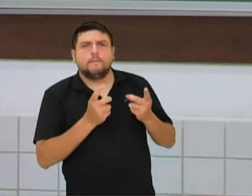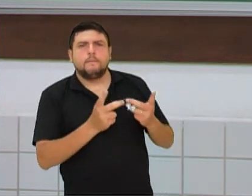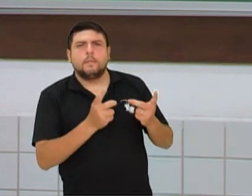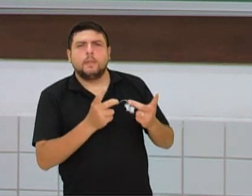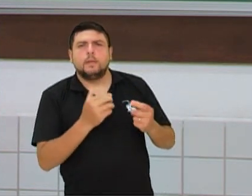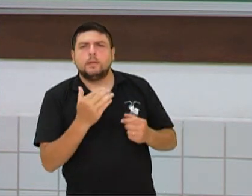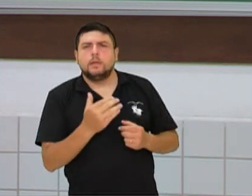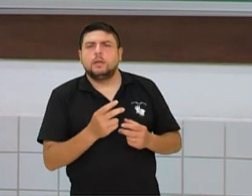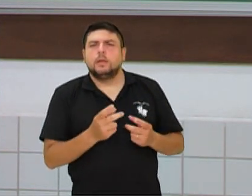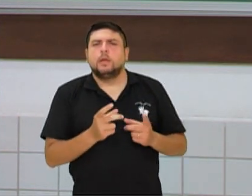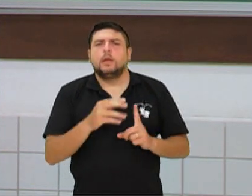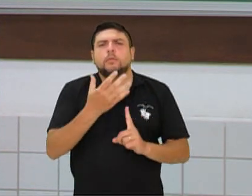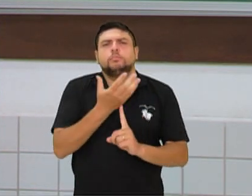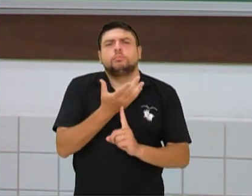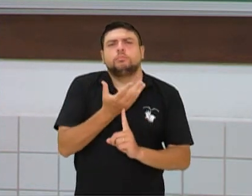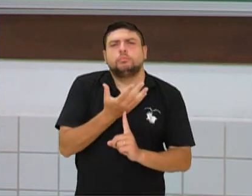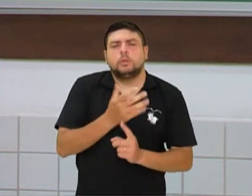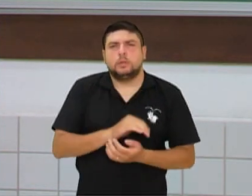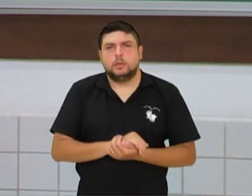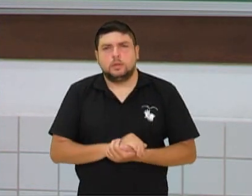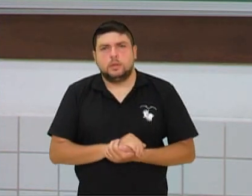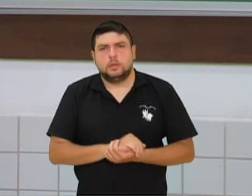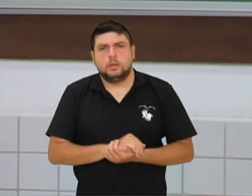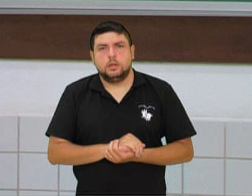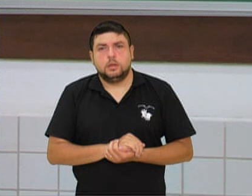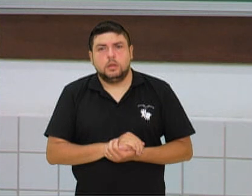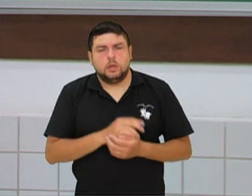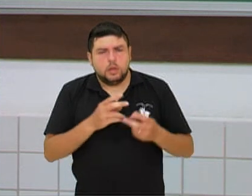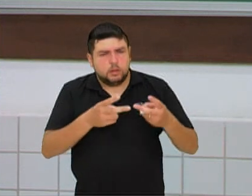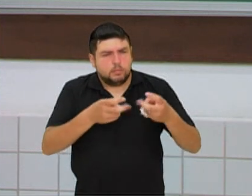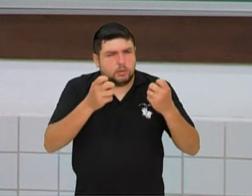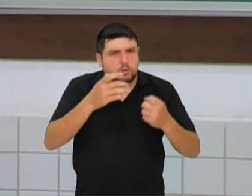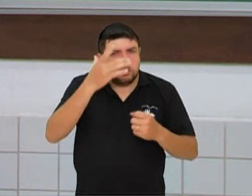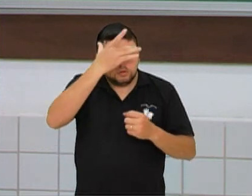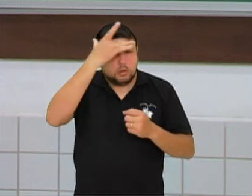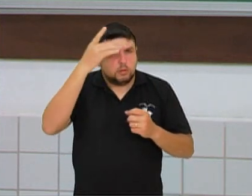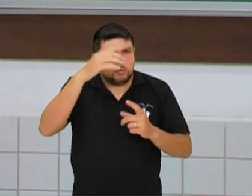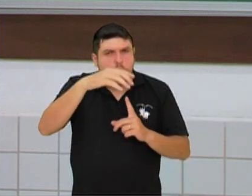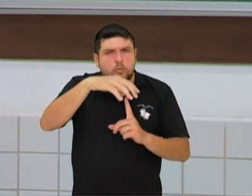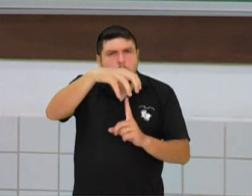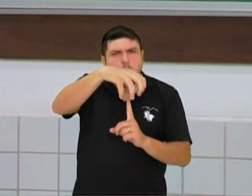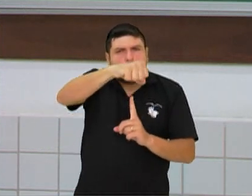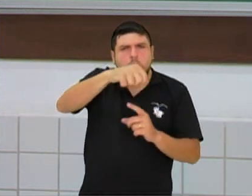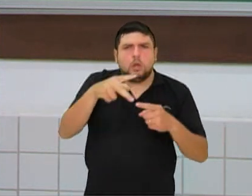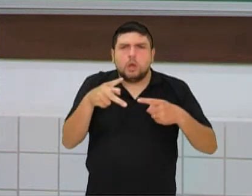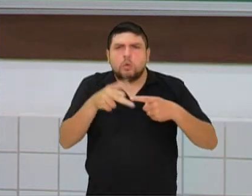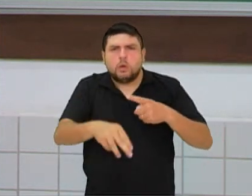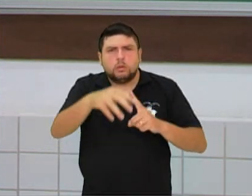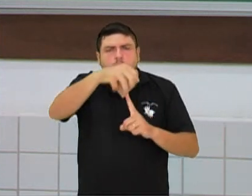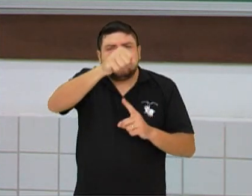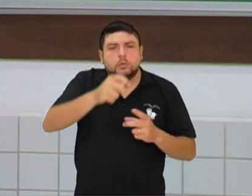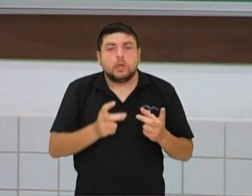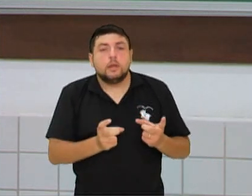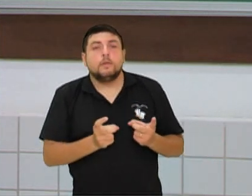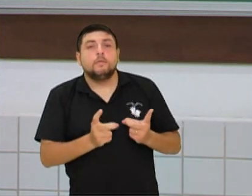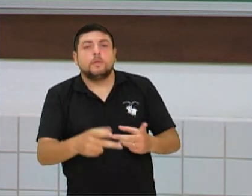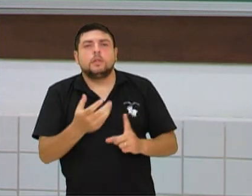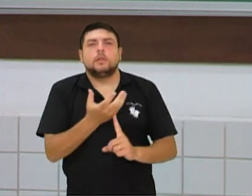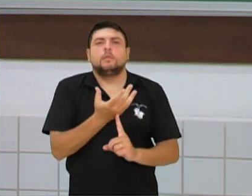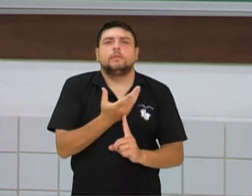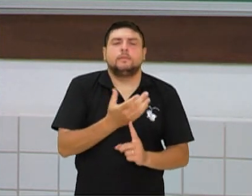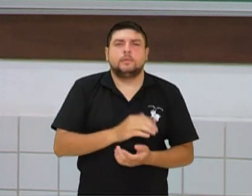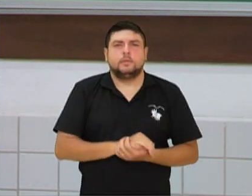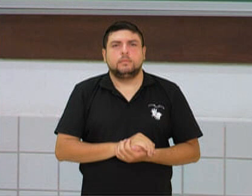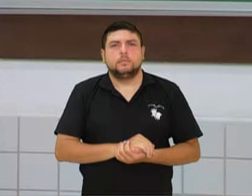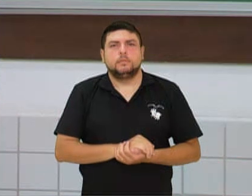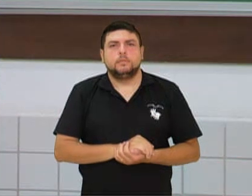também porque ele imaginou que as pessoas não poderiam pagar energia, iriam cortar, então tinha vela também. Então ele conseguia ser uma pessoa